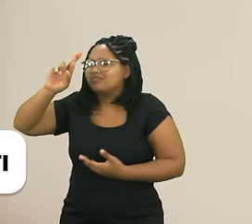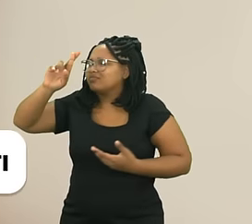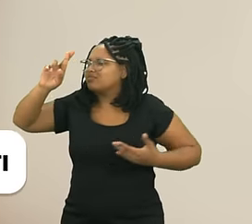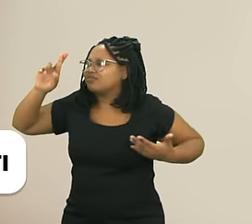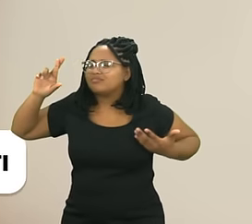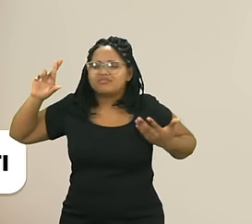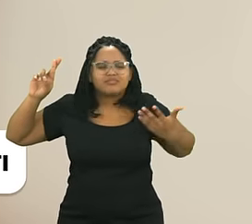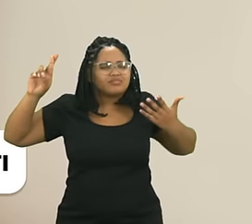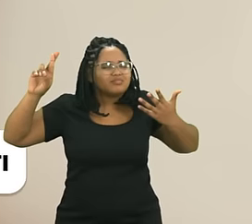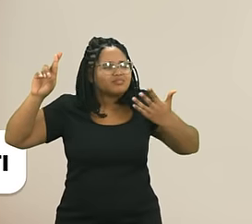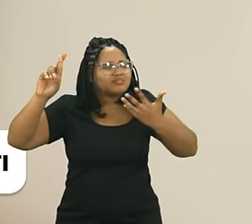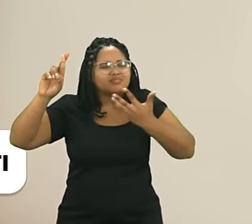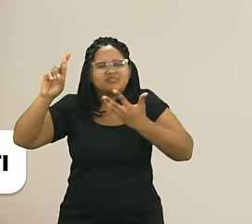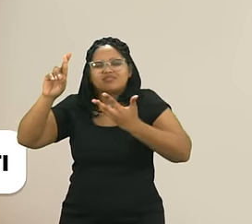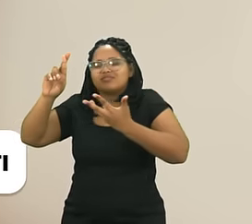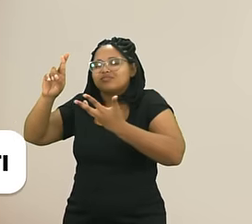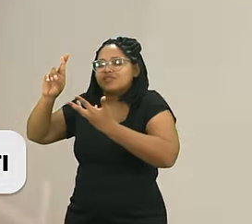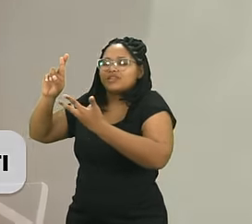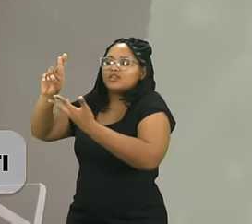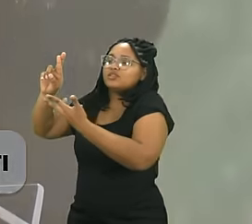grandioso és tu.